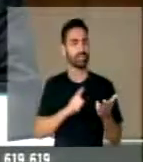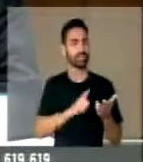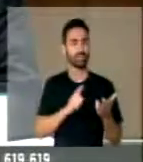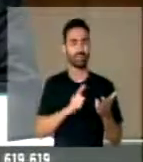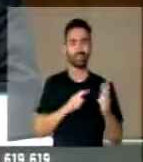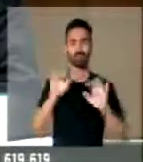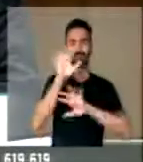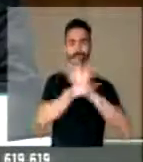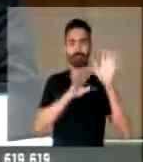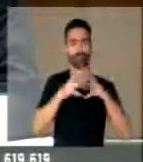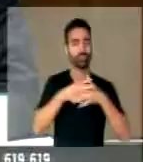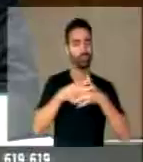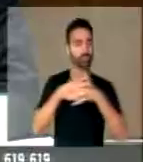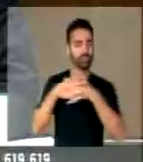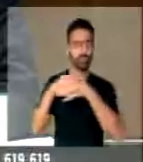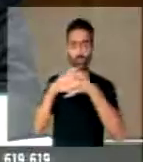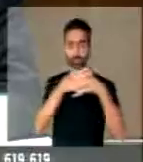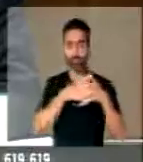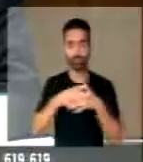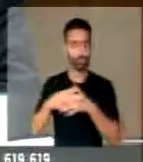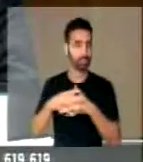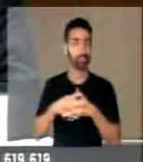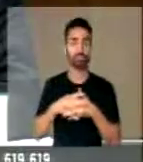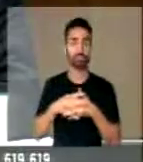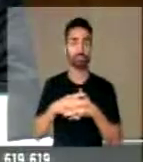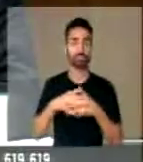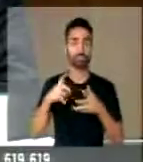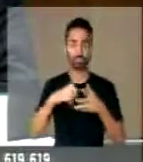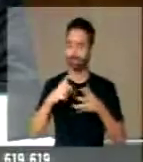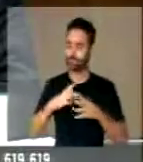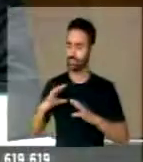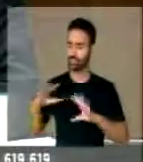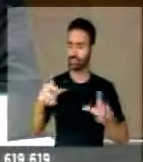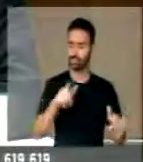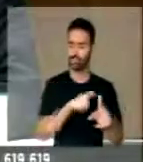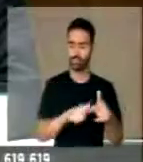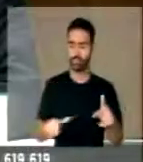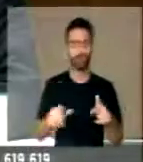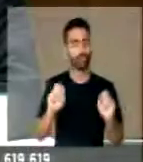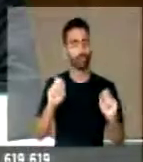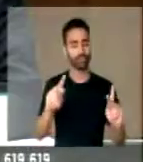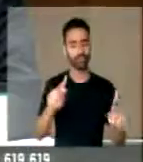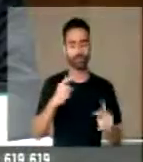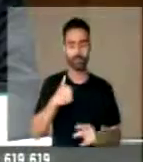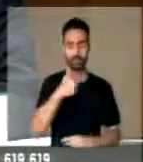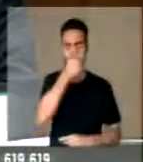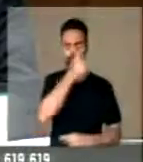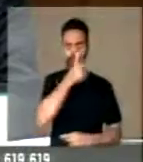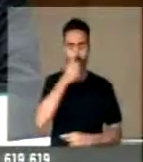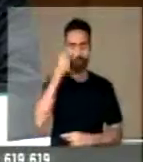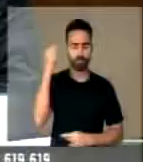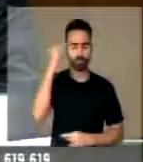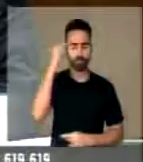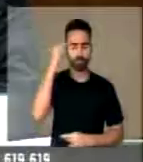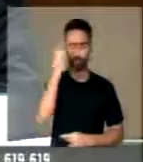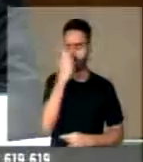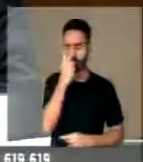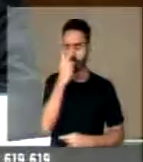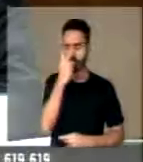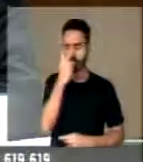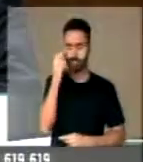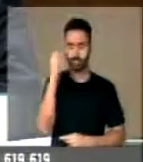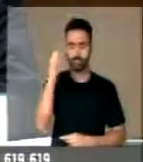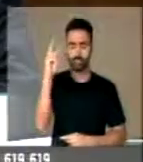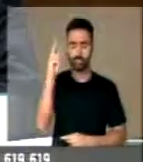a visão diante das iniquidades de todo jaez, feche os olhos e fixe o pensamento na